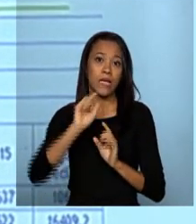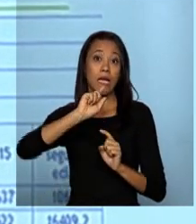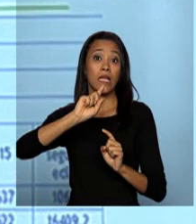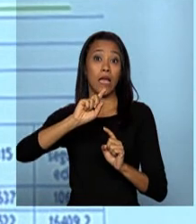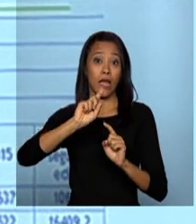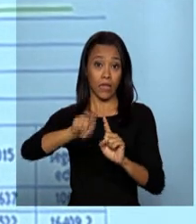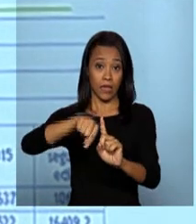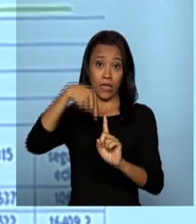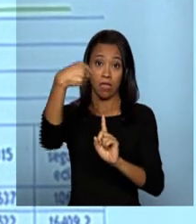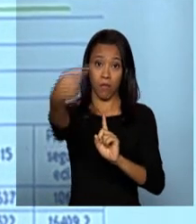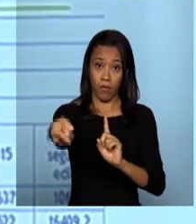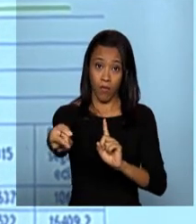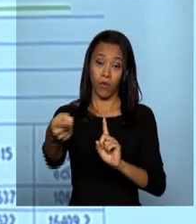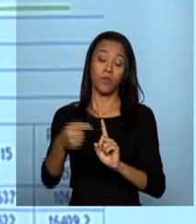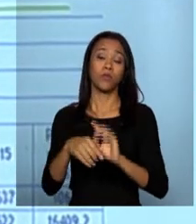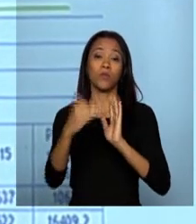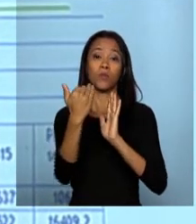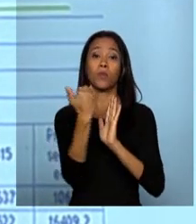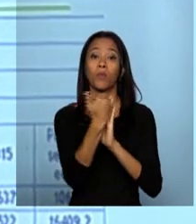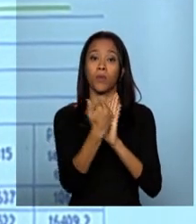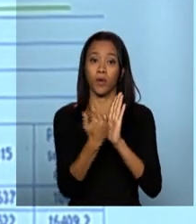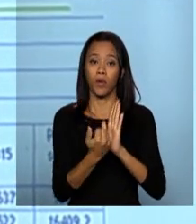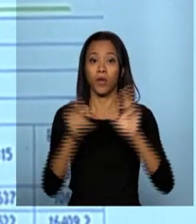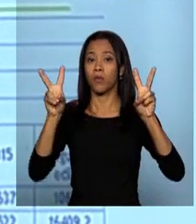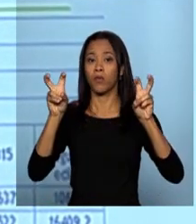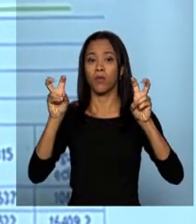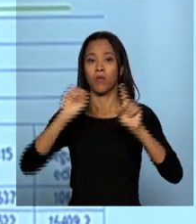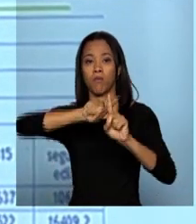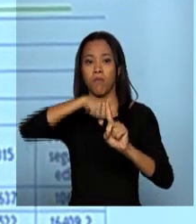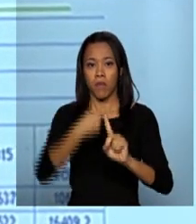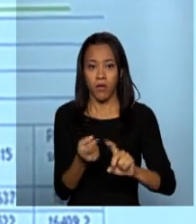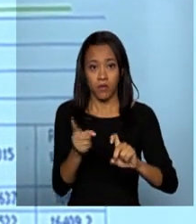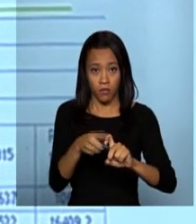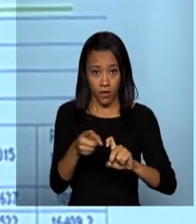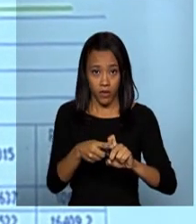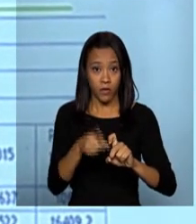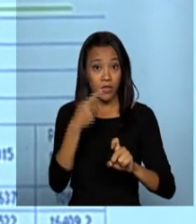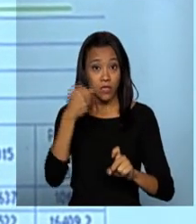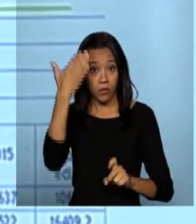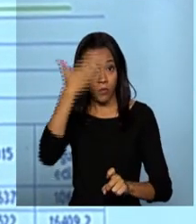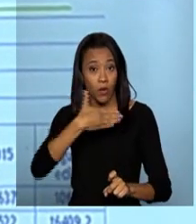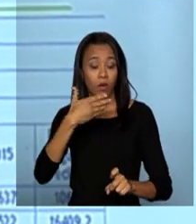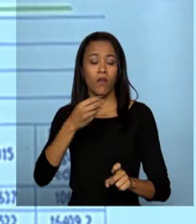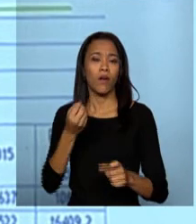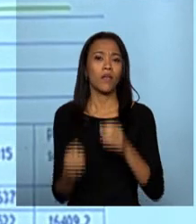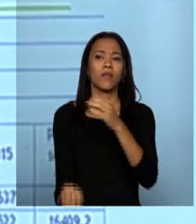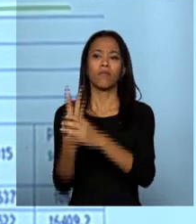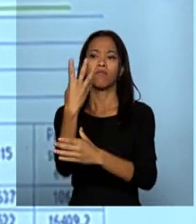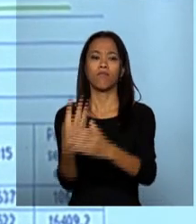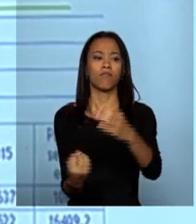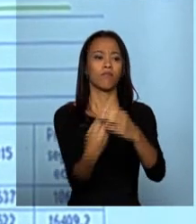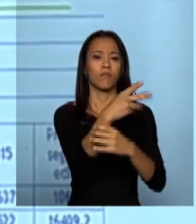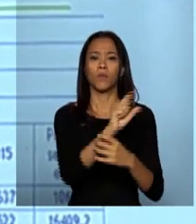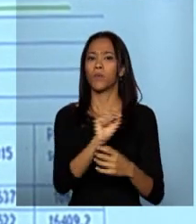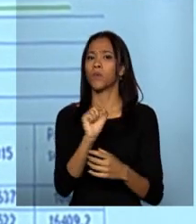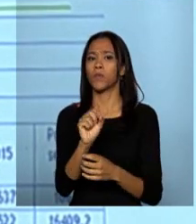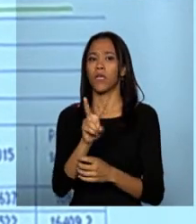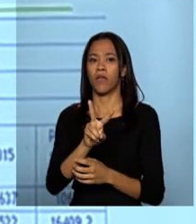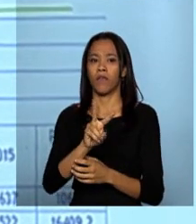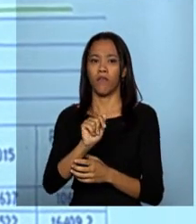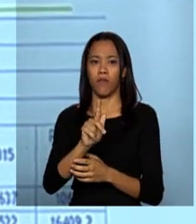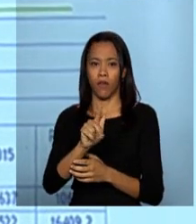programa Mais Médicos, como que se inverte a relação da criação de vagas